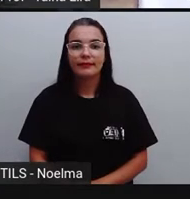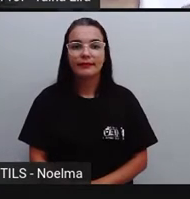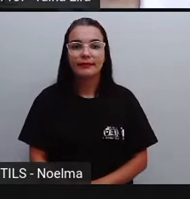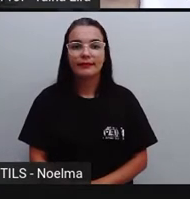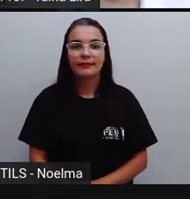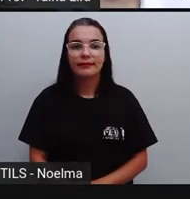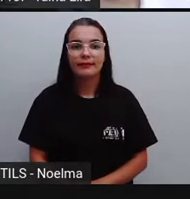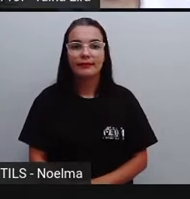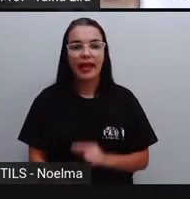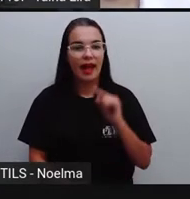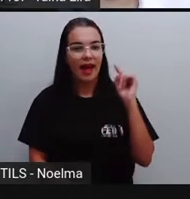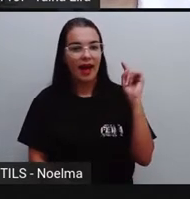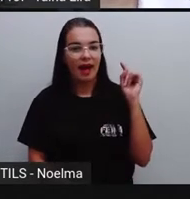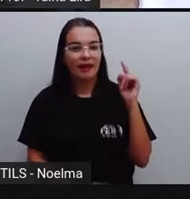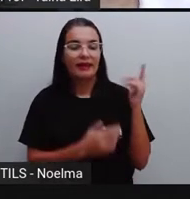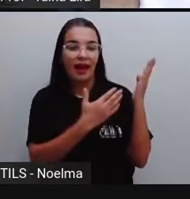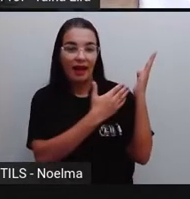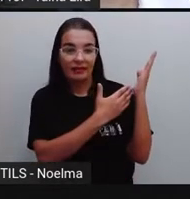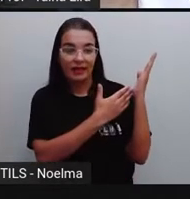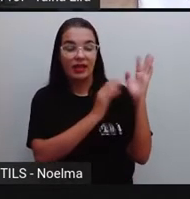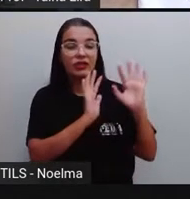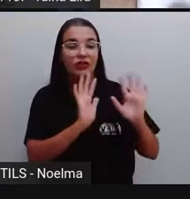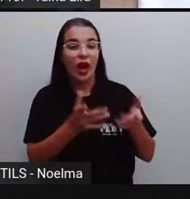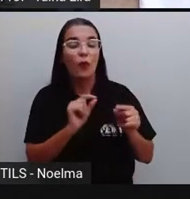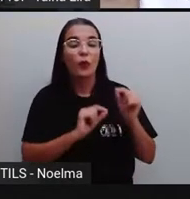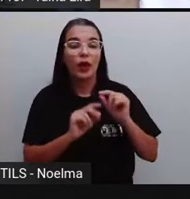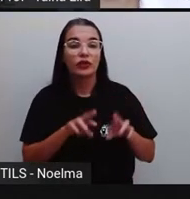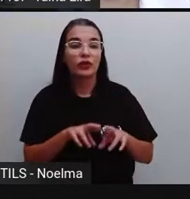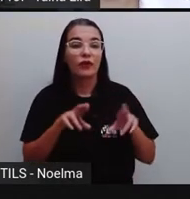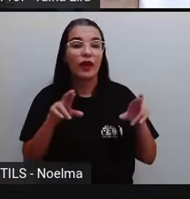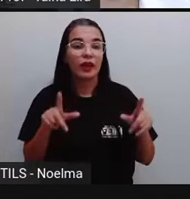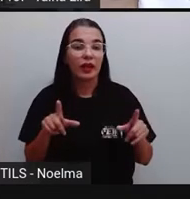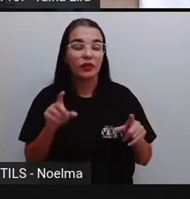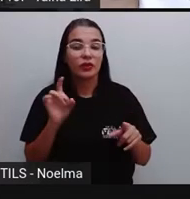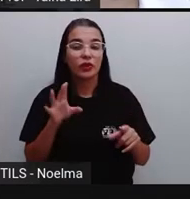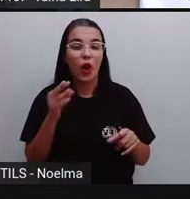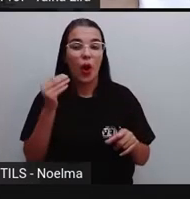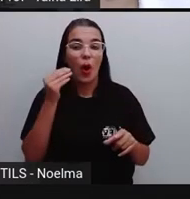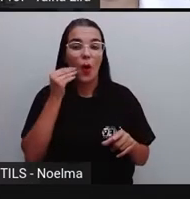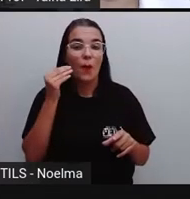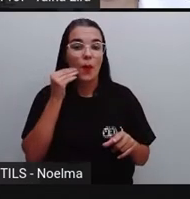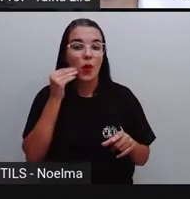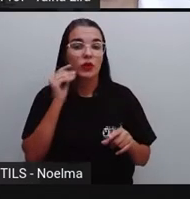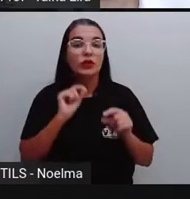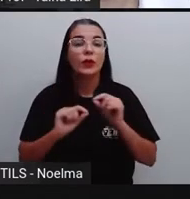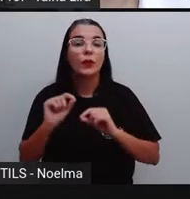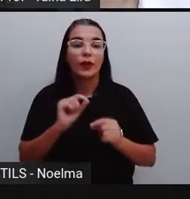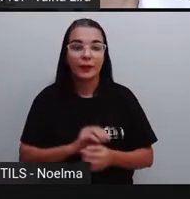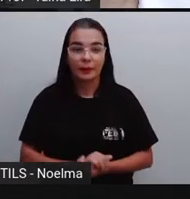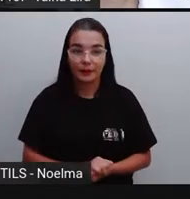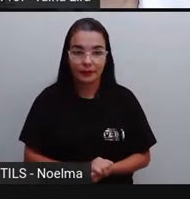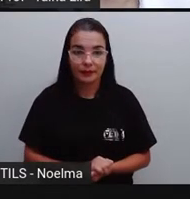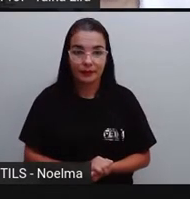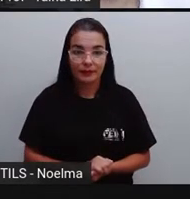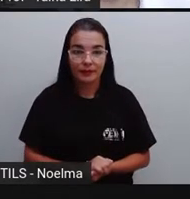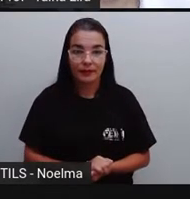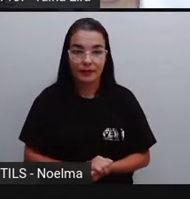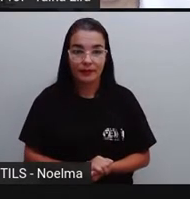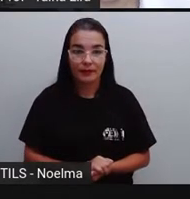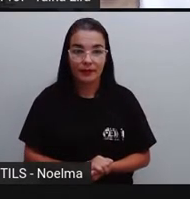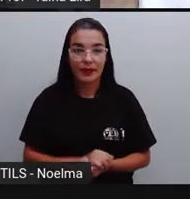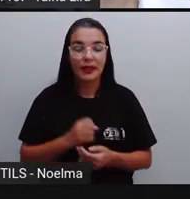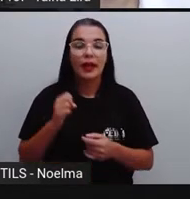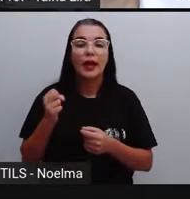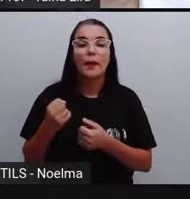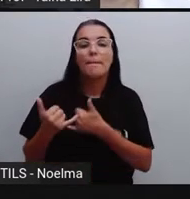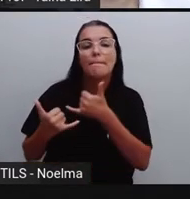Esse já é diferente, né? Já no, esse cartaz aqui já não está mostrando alimentos. Ele já vem mostrando aí,